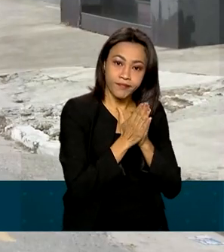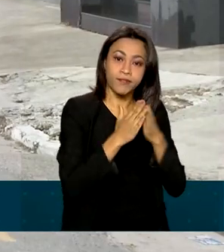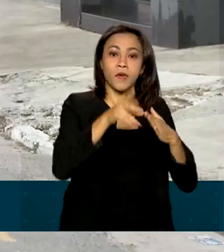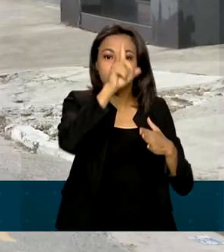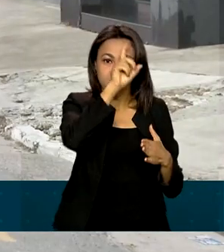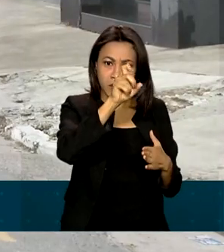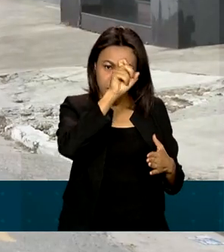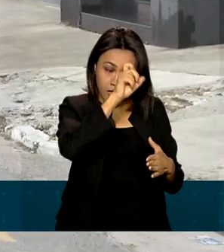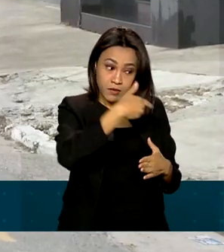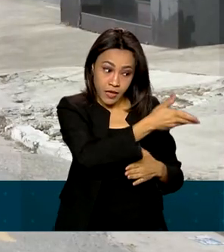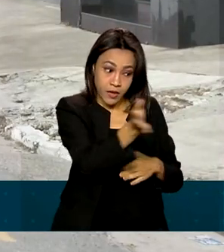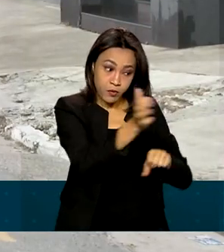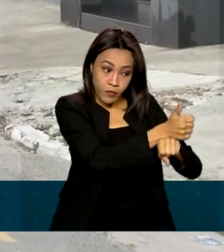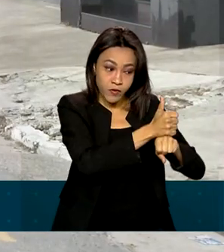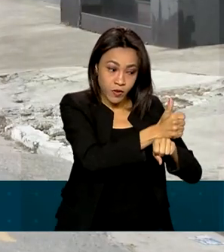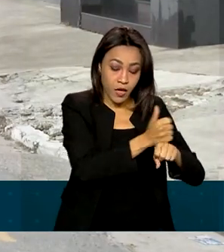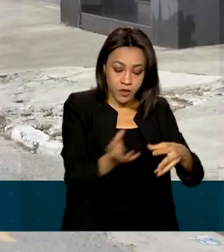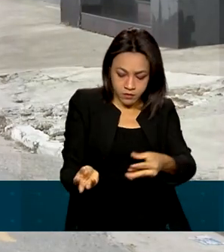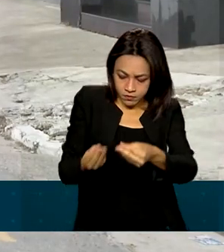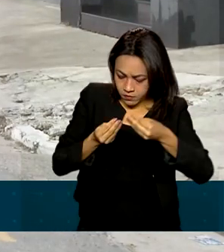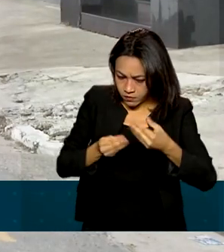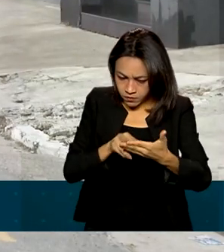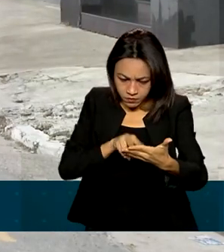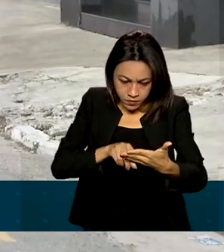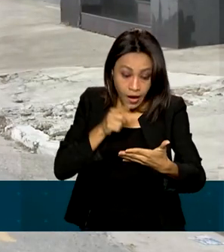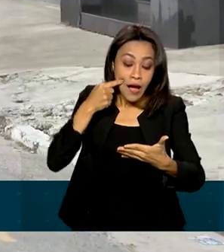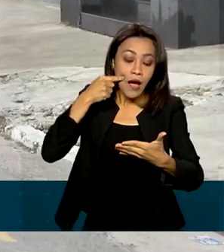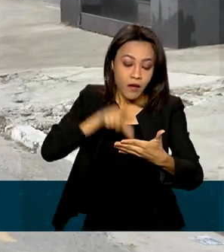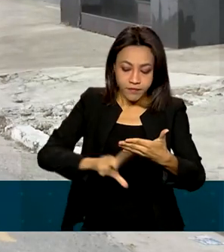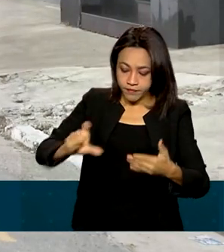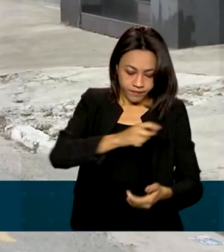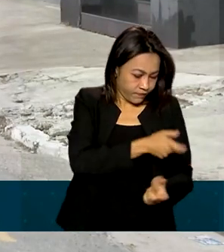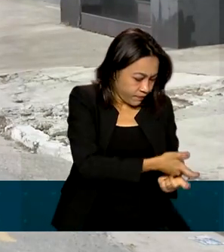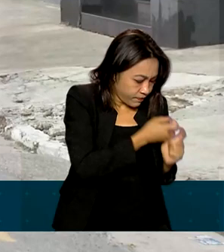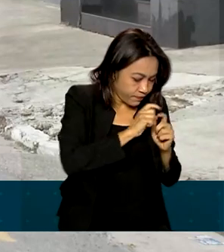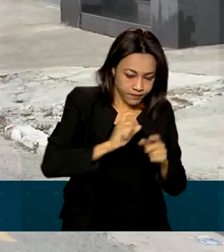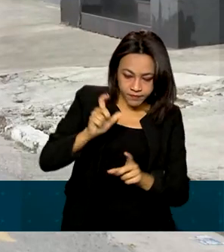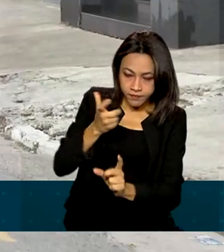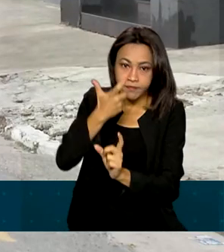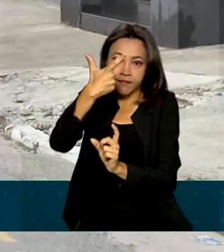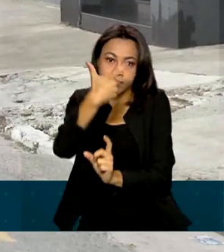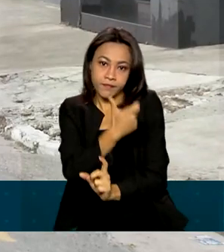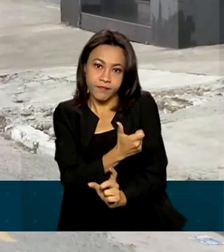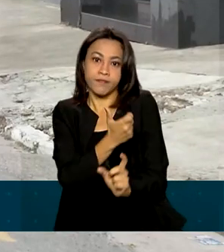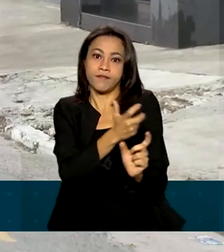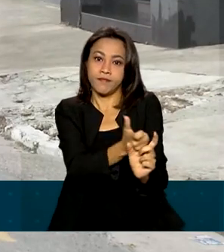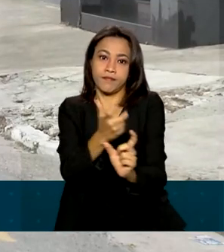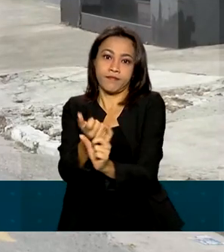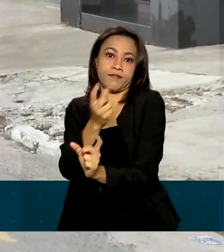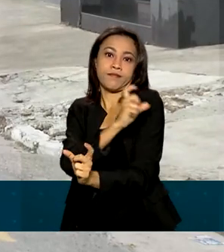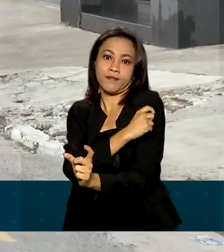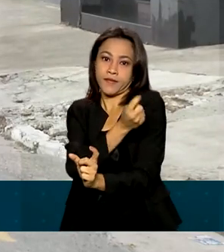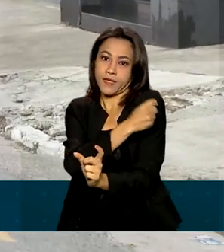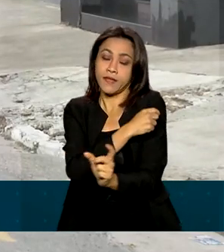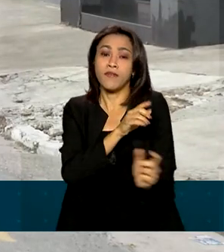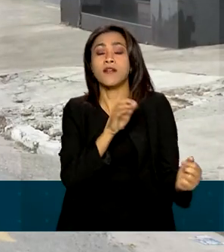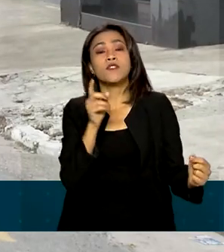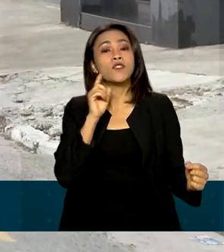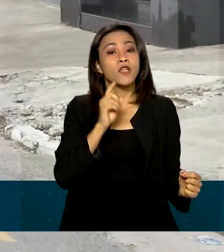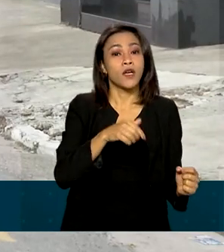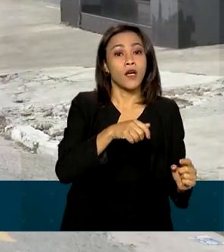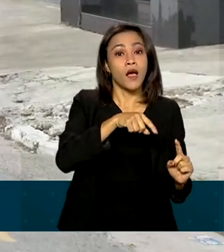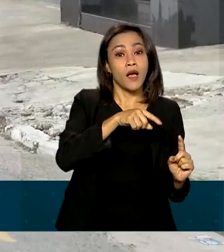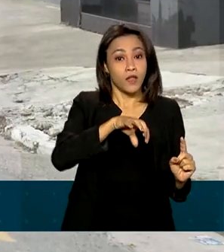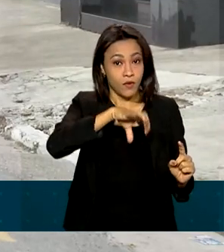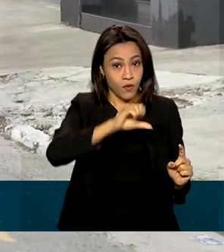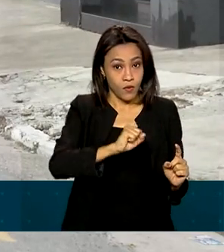de saúde saibam que doses aplicar as campanhas o 8 de agosto até o dia nove de setembro